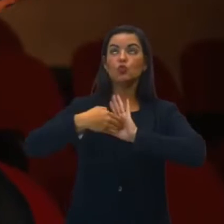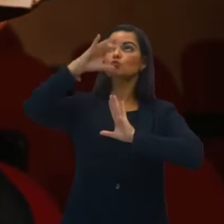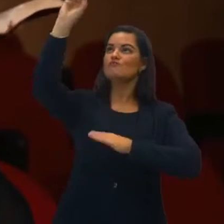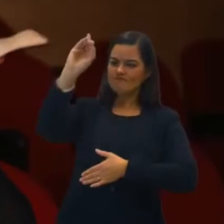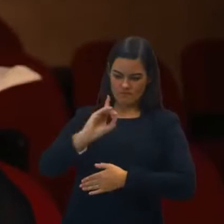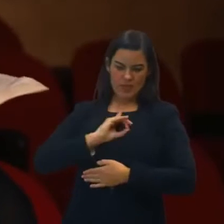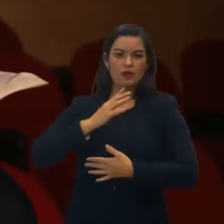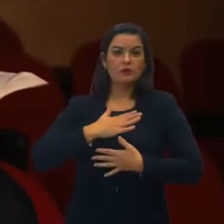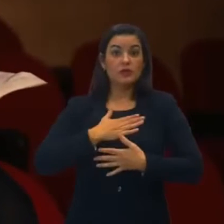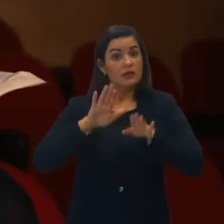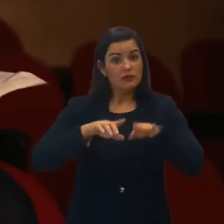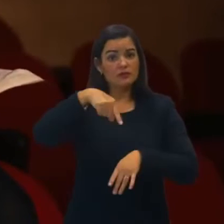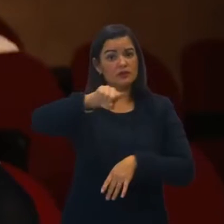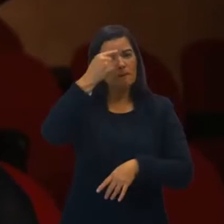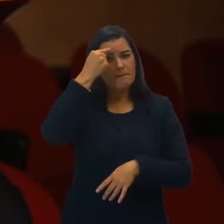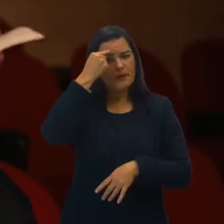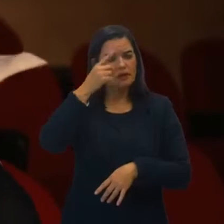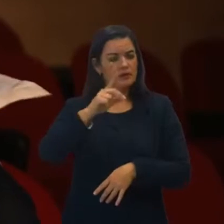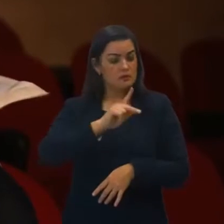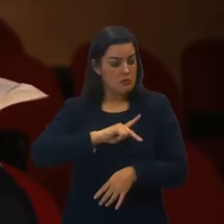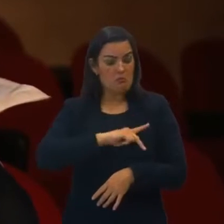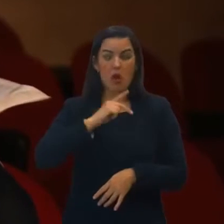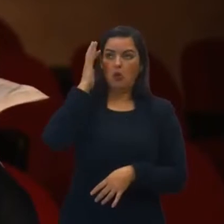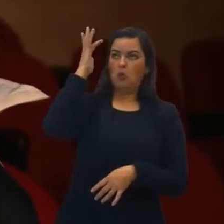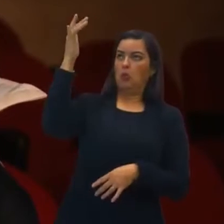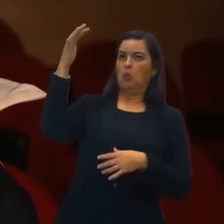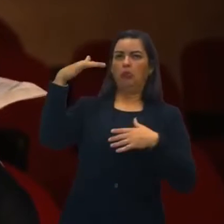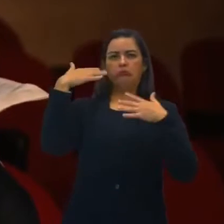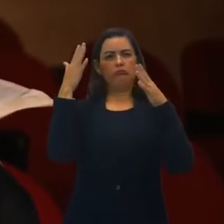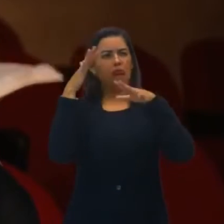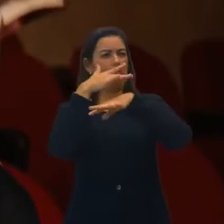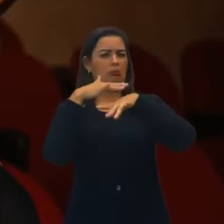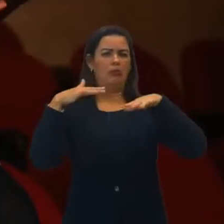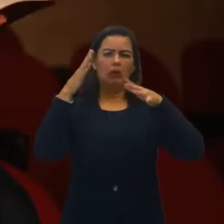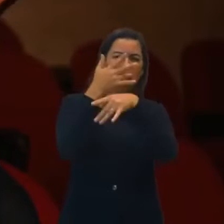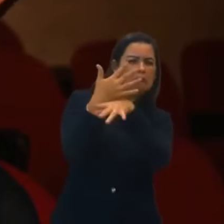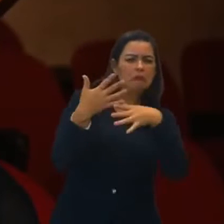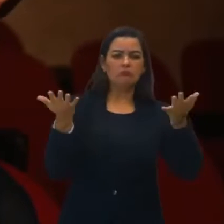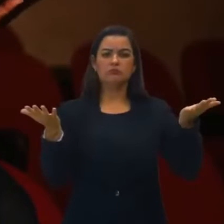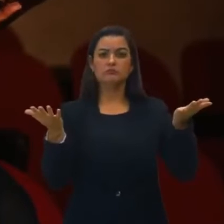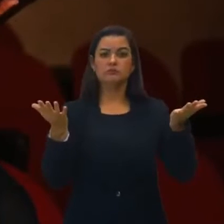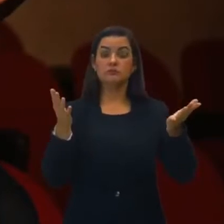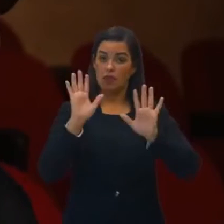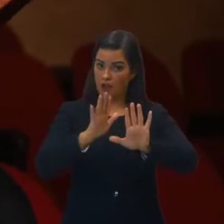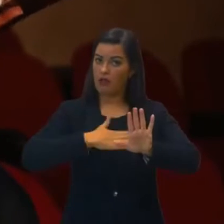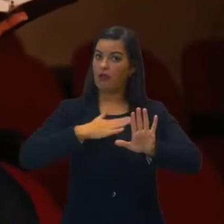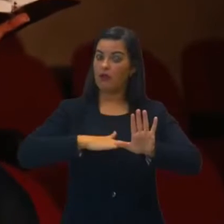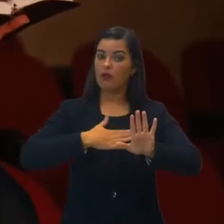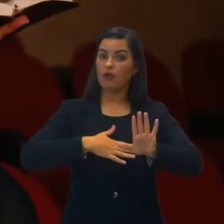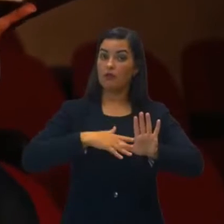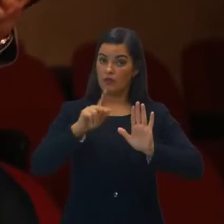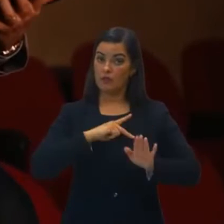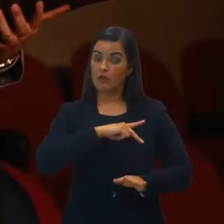Paulo estivesse delirando. Para que você não chegue a esta conclusão apressada, Paulo chega a dizer no verso seguinte,